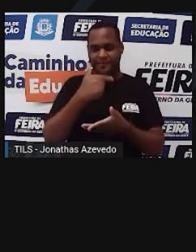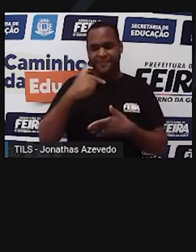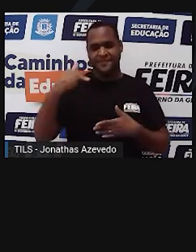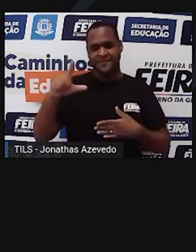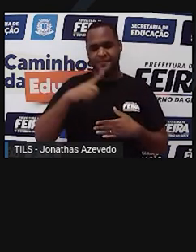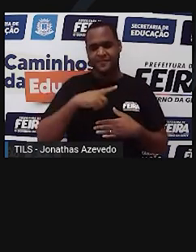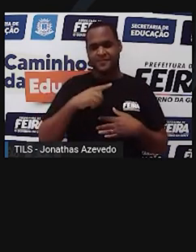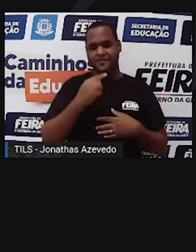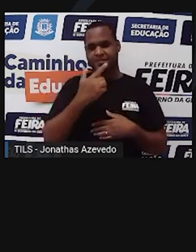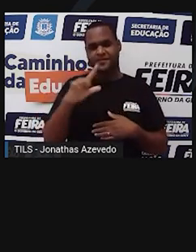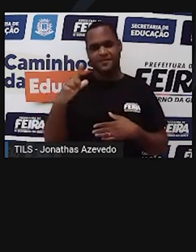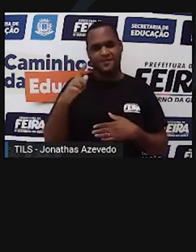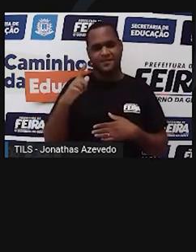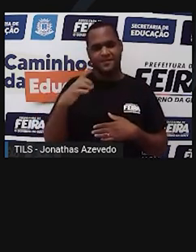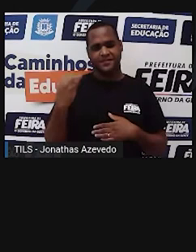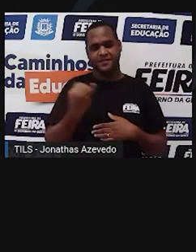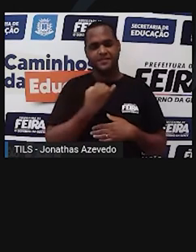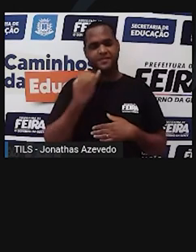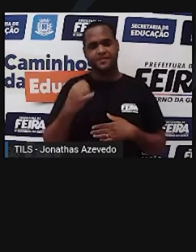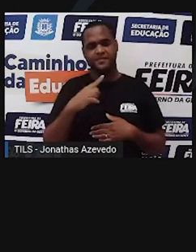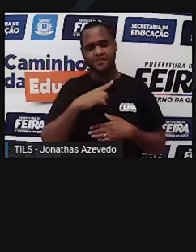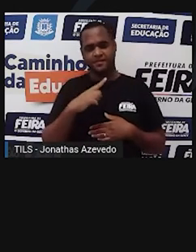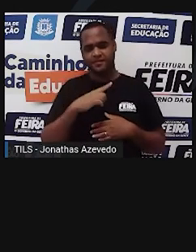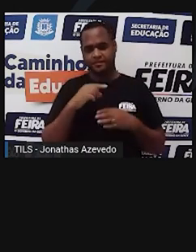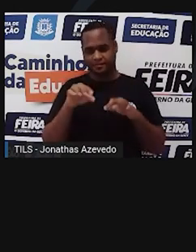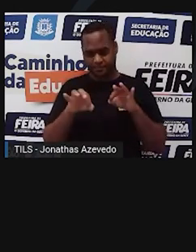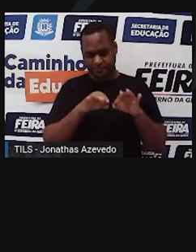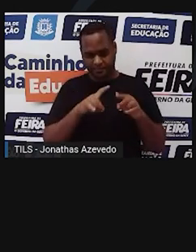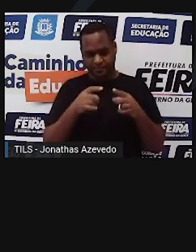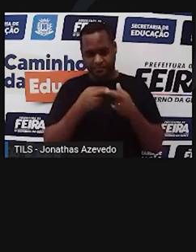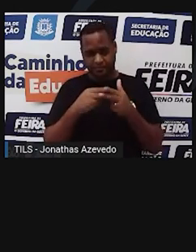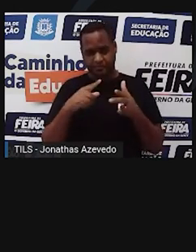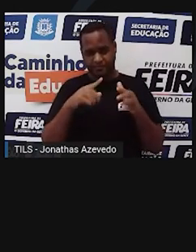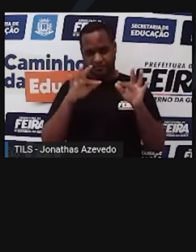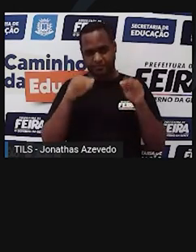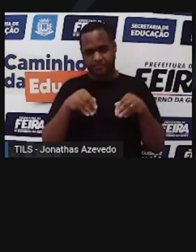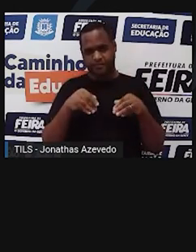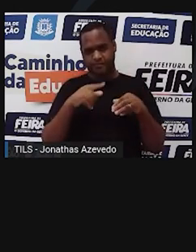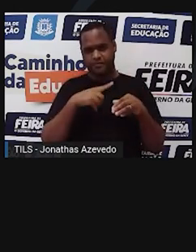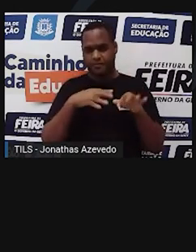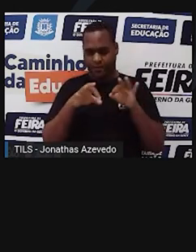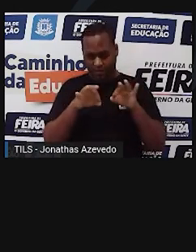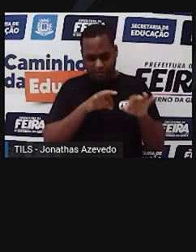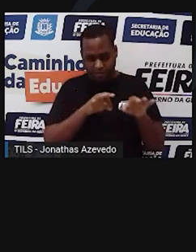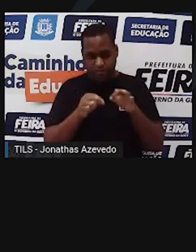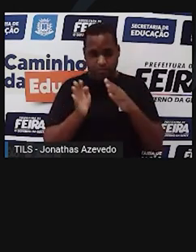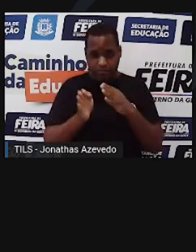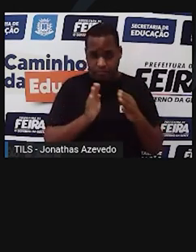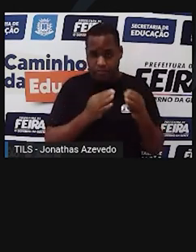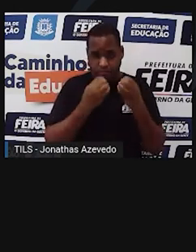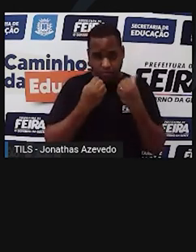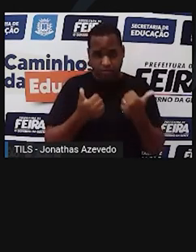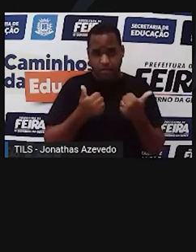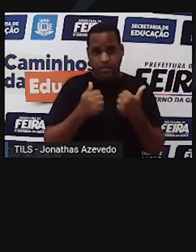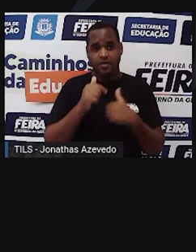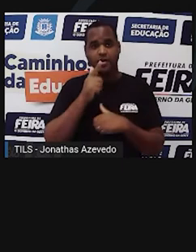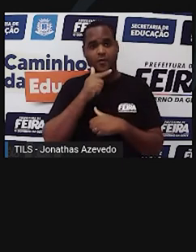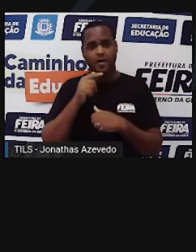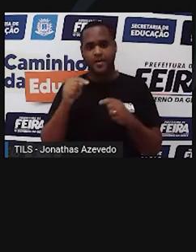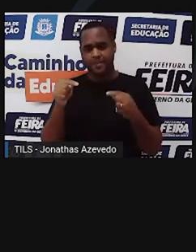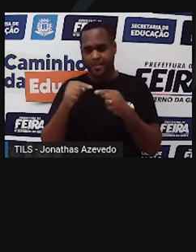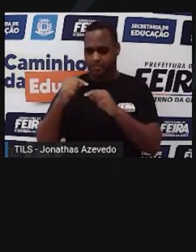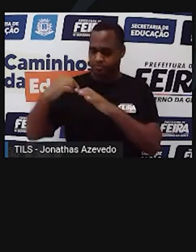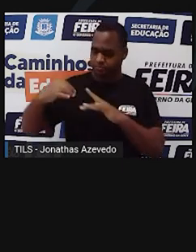uma outra vantagem, dependendo do projeto, ou seja, se for bem planejado, é que a água represada